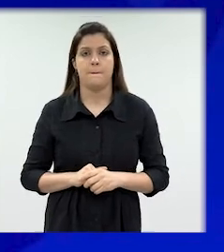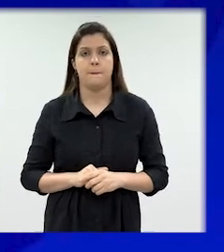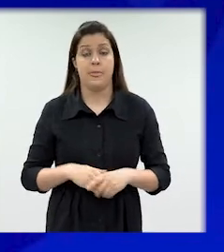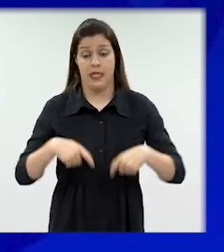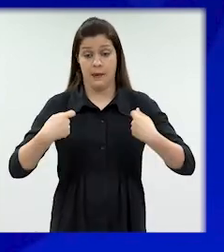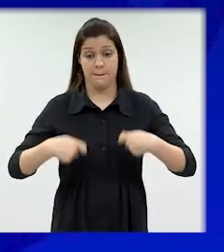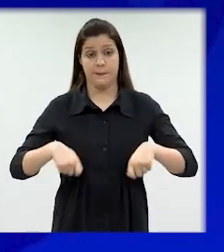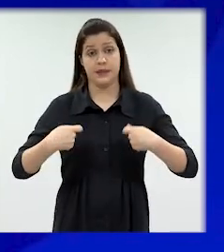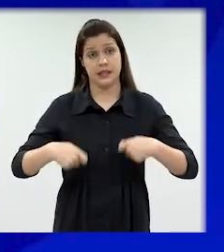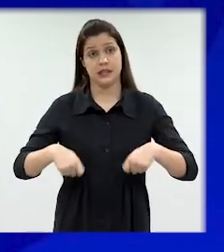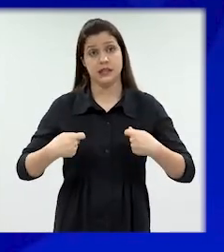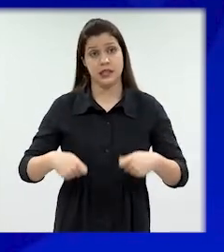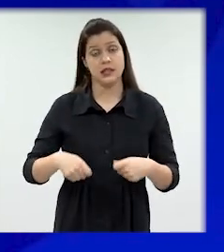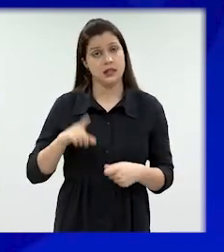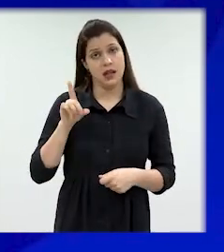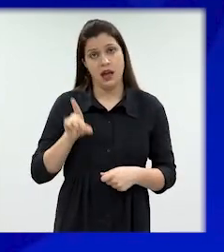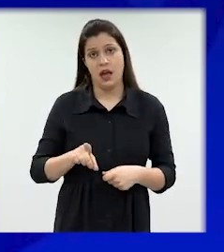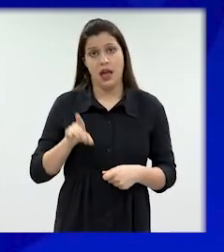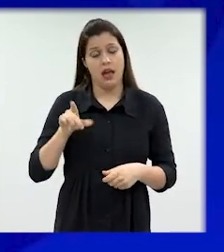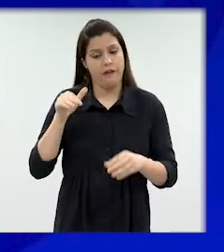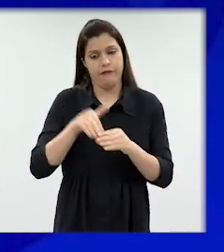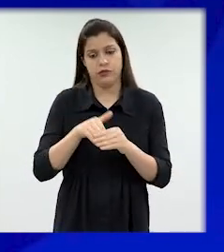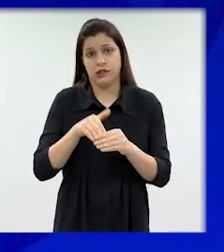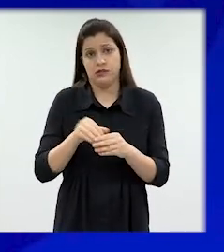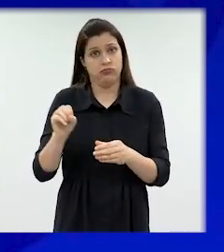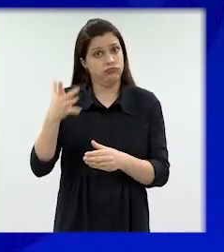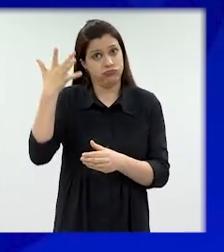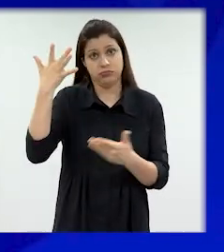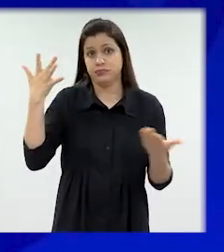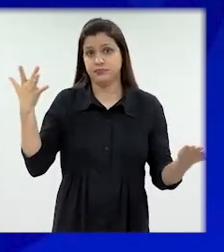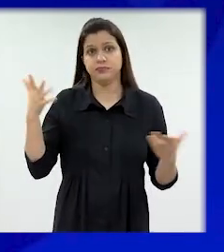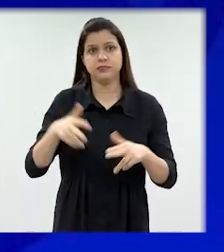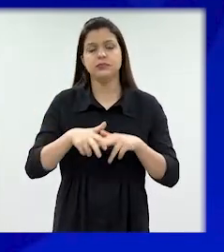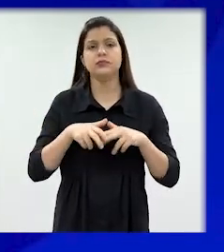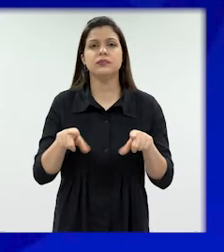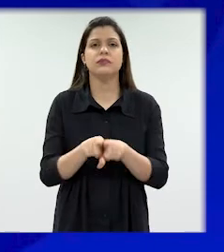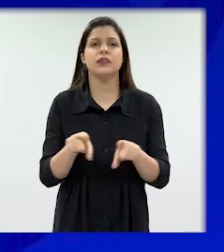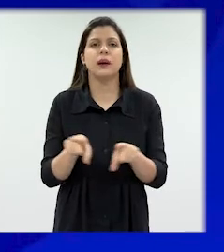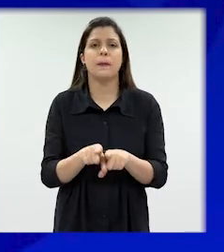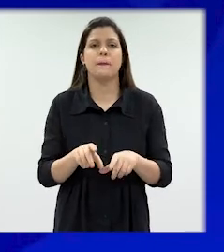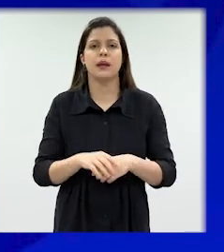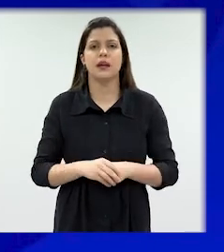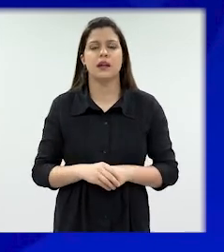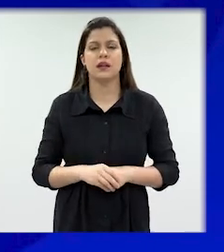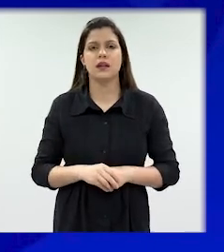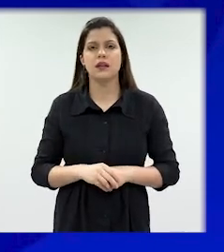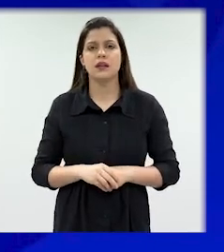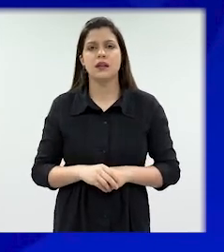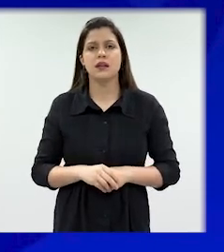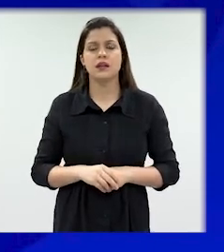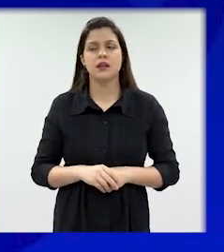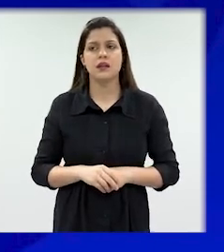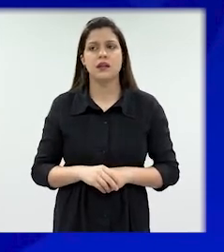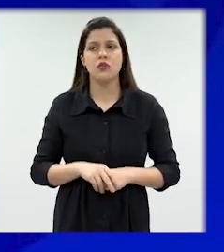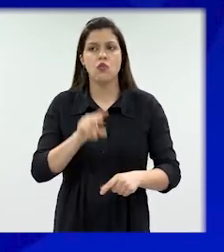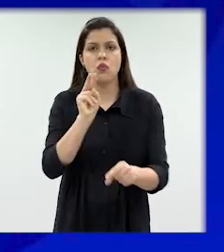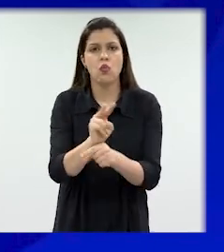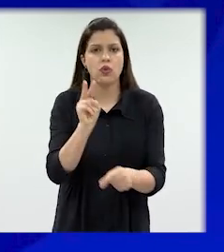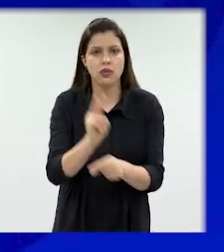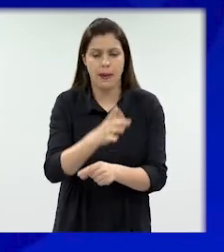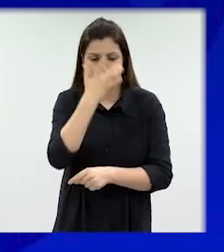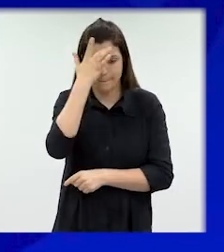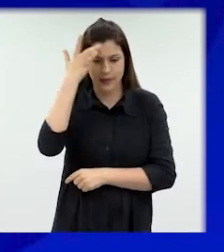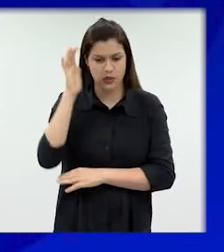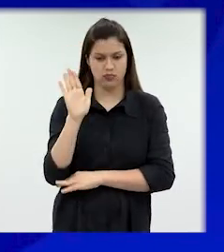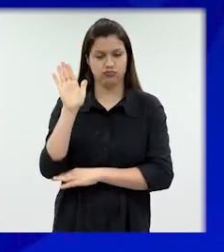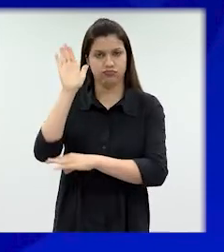ser preservado, em defesa até da democracia, e também preservando a pessoa do eleitor, dos mesários, daqueles